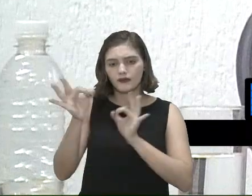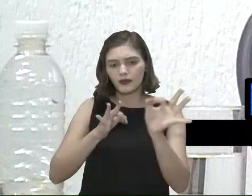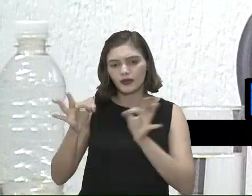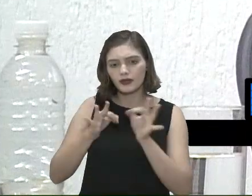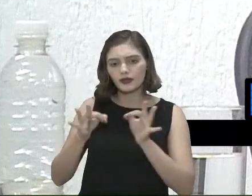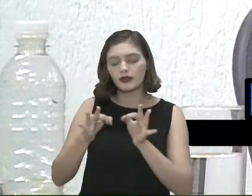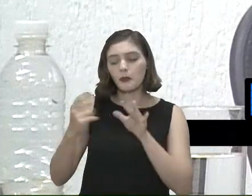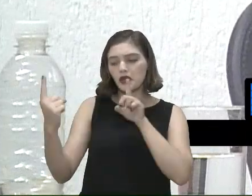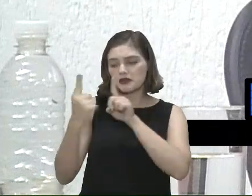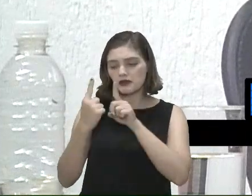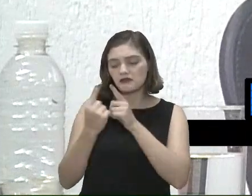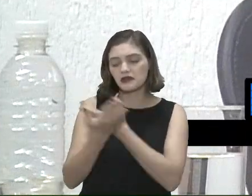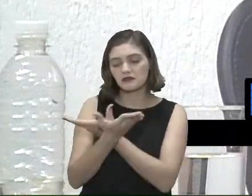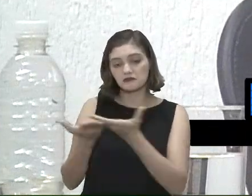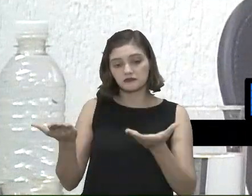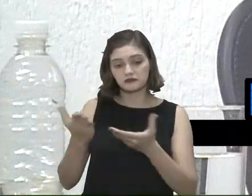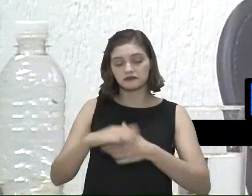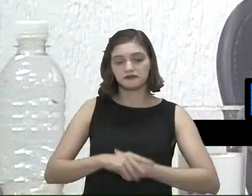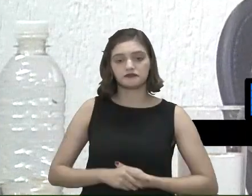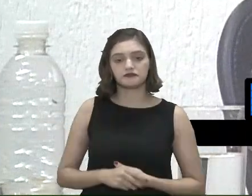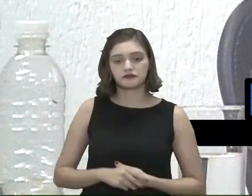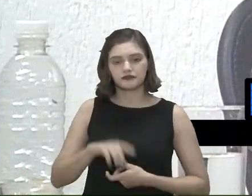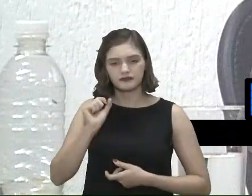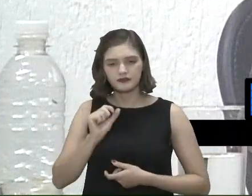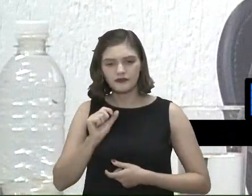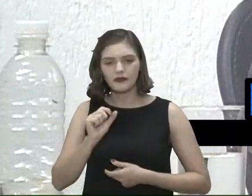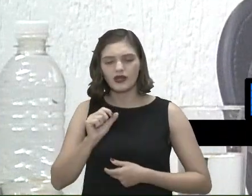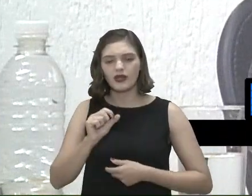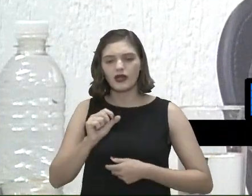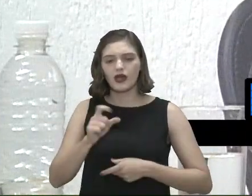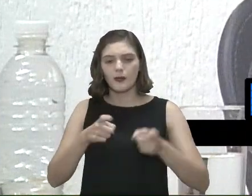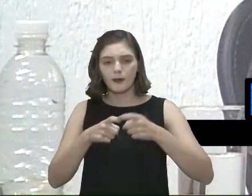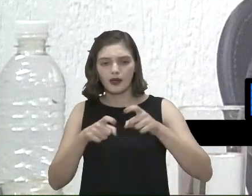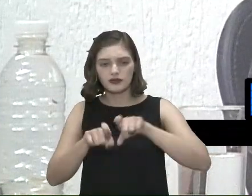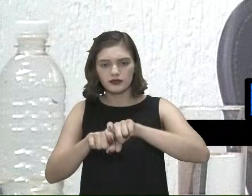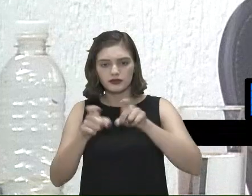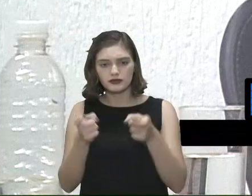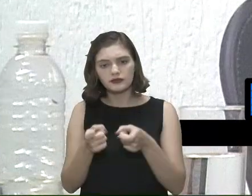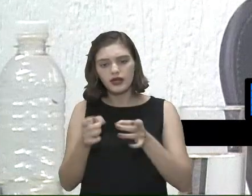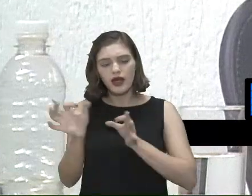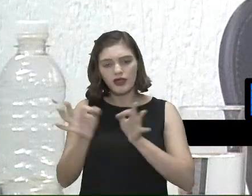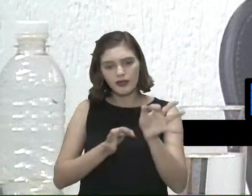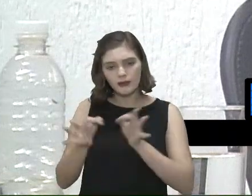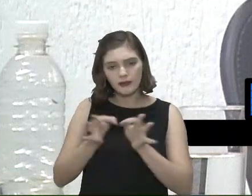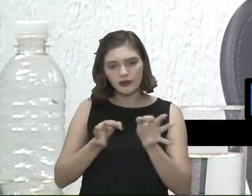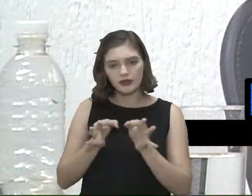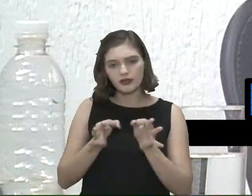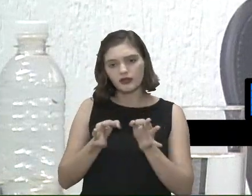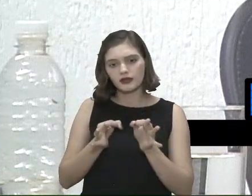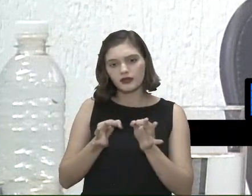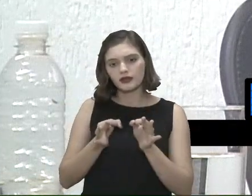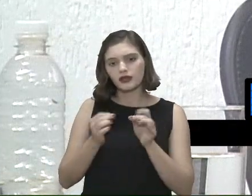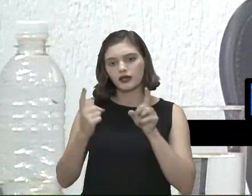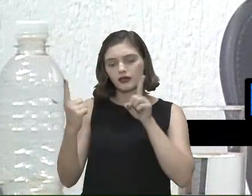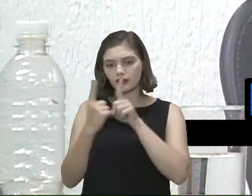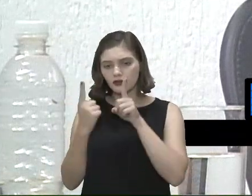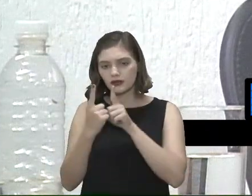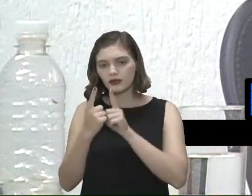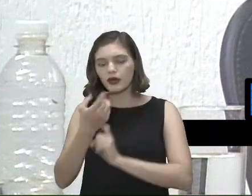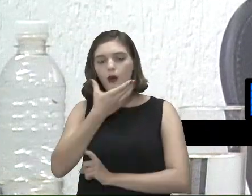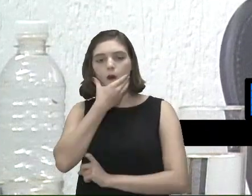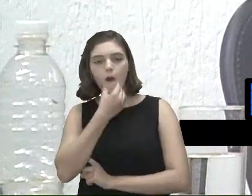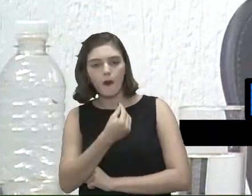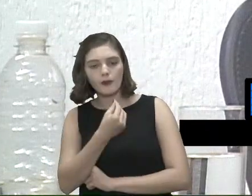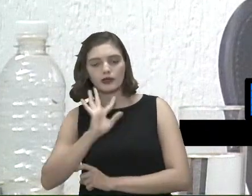organizada para atender essas pessoas? Será que o ginecologista está preparado para atender a um homem